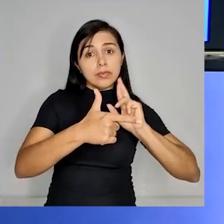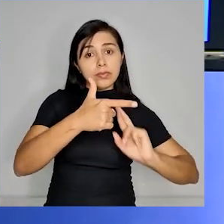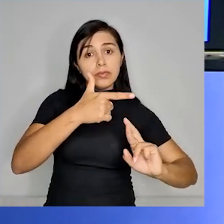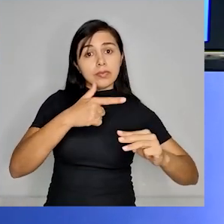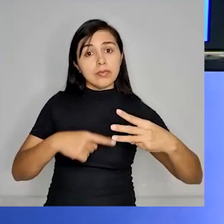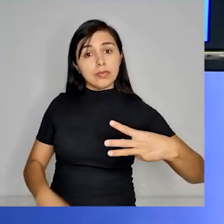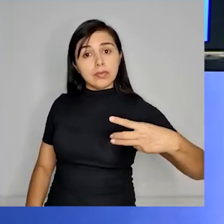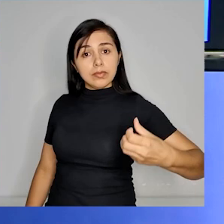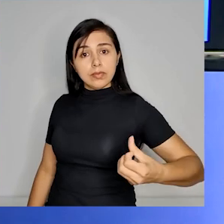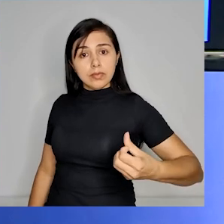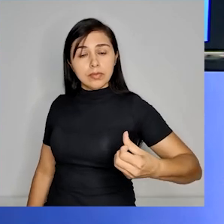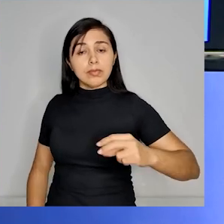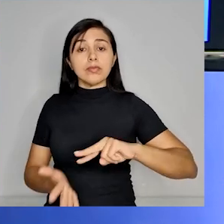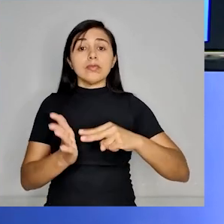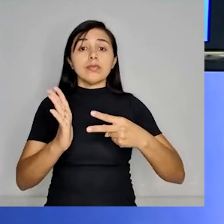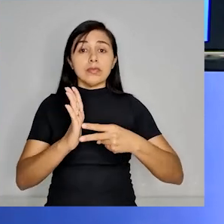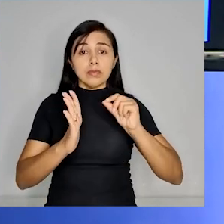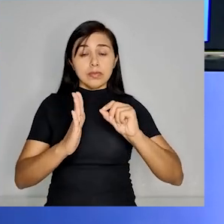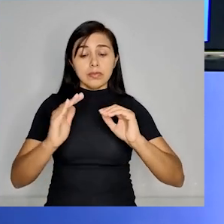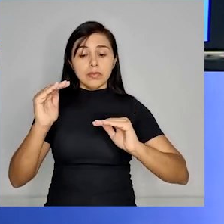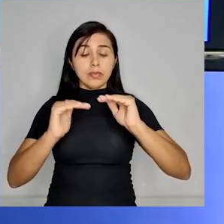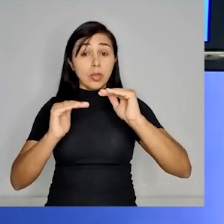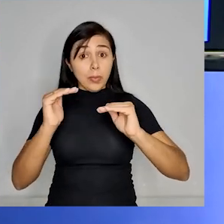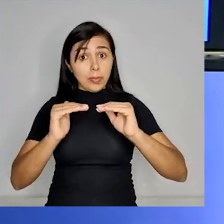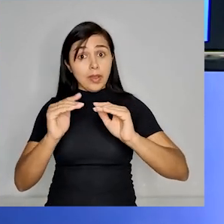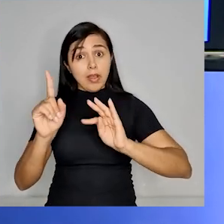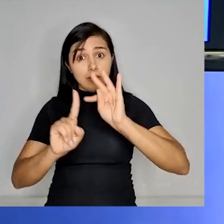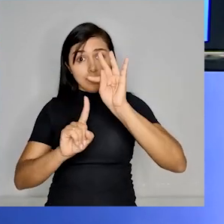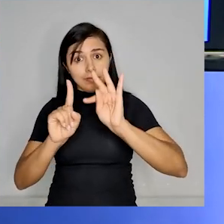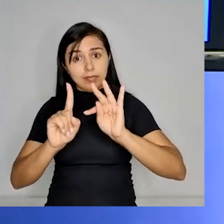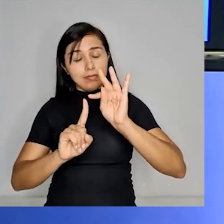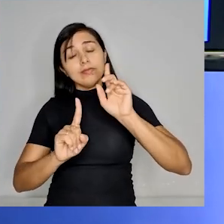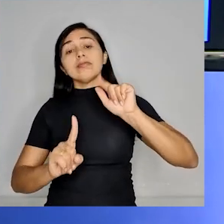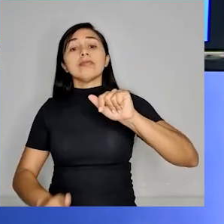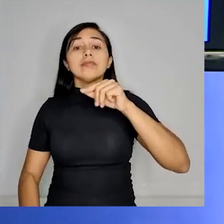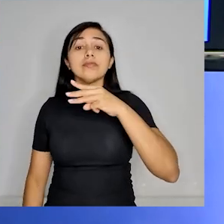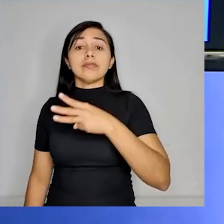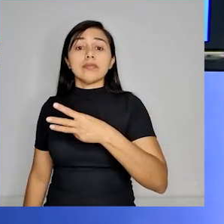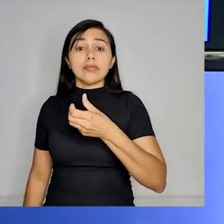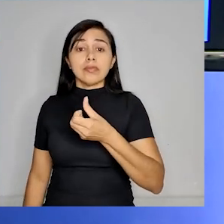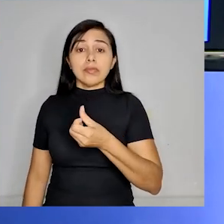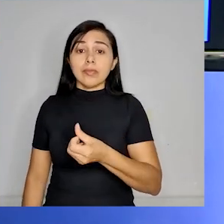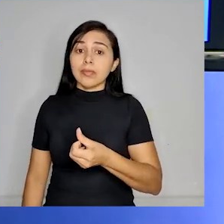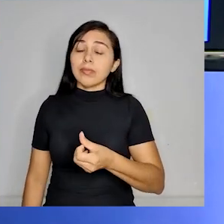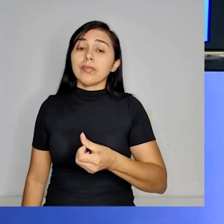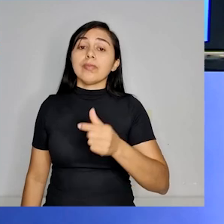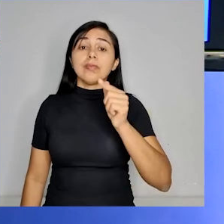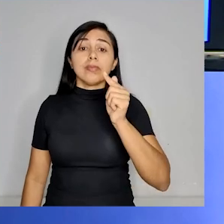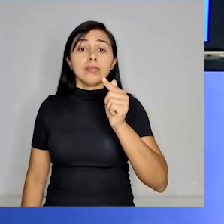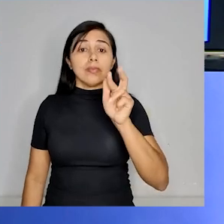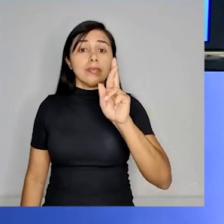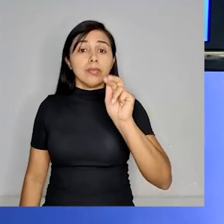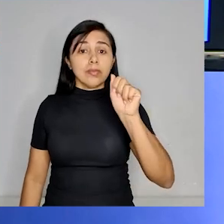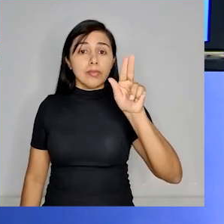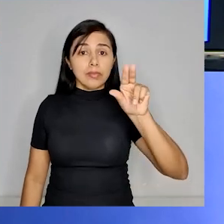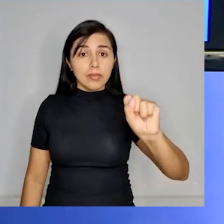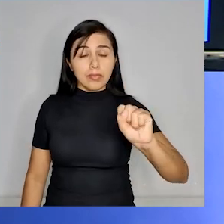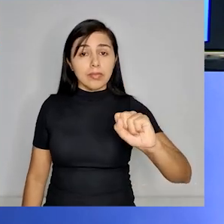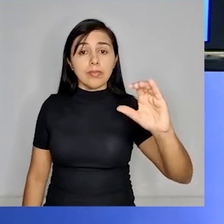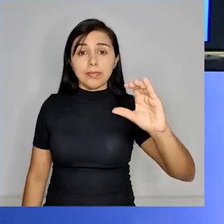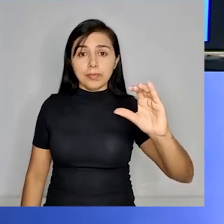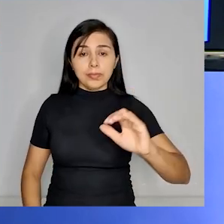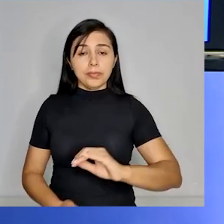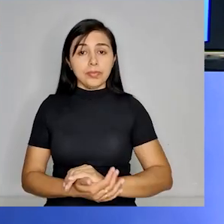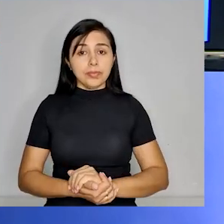2, 36. Então quer dizer que a mediana das temperaturas é 36 graus Celsius, seria o